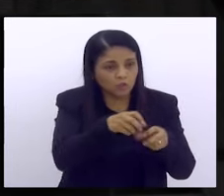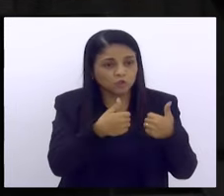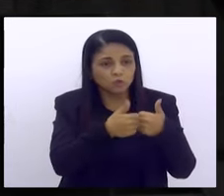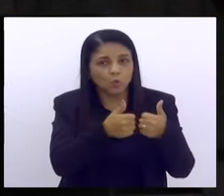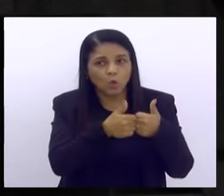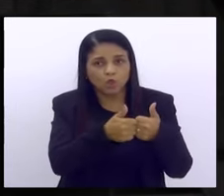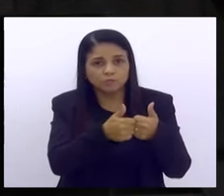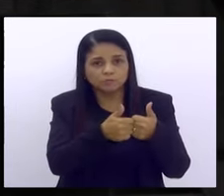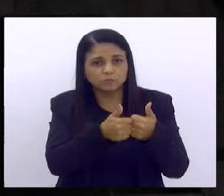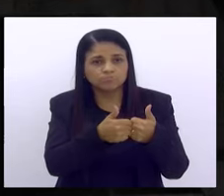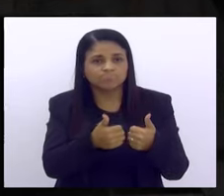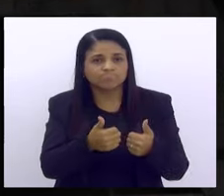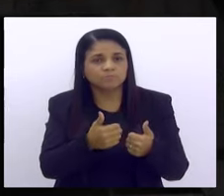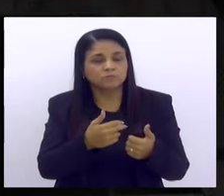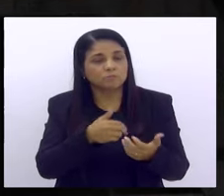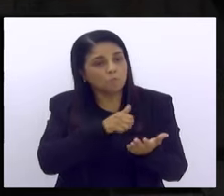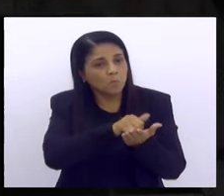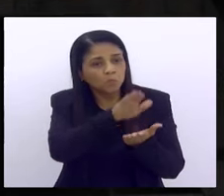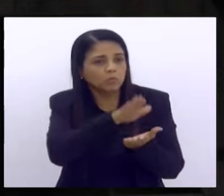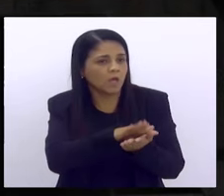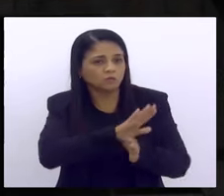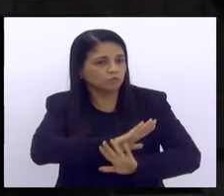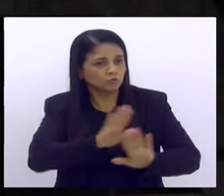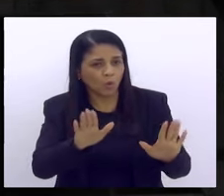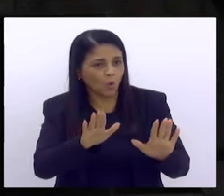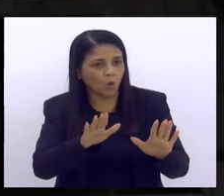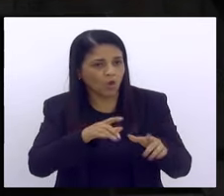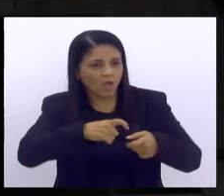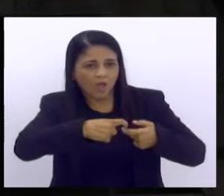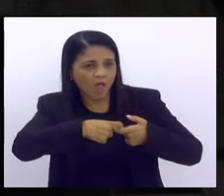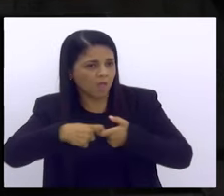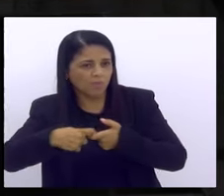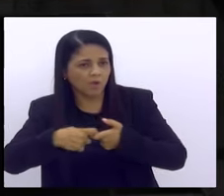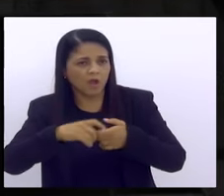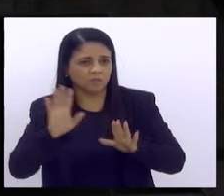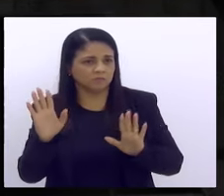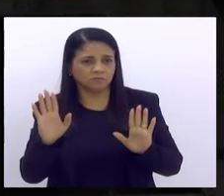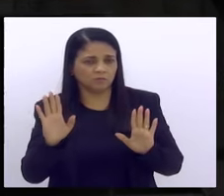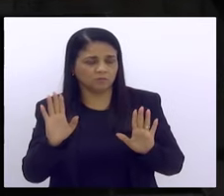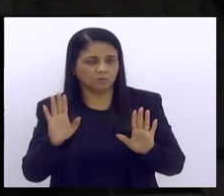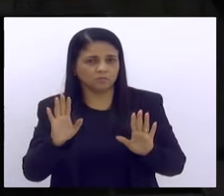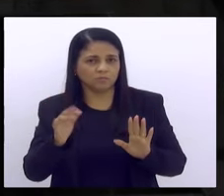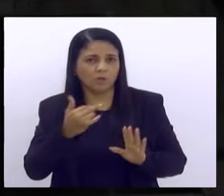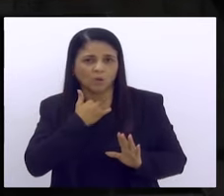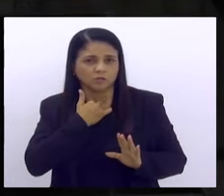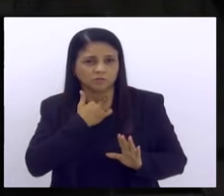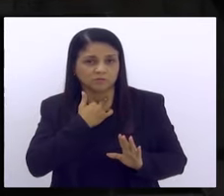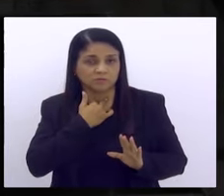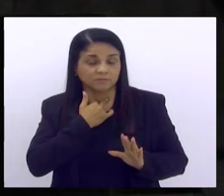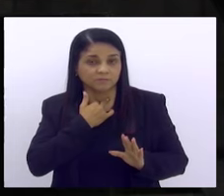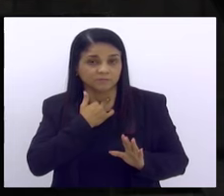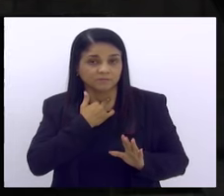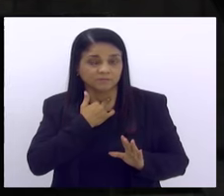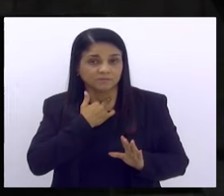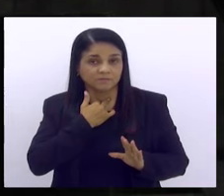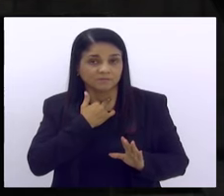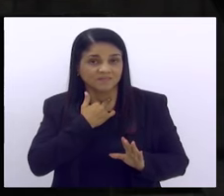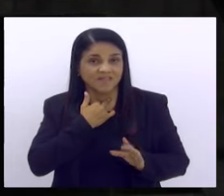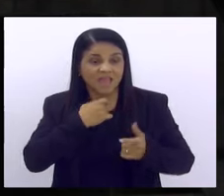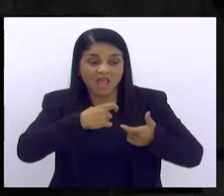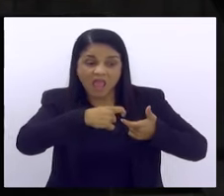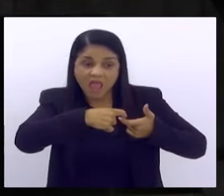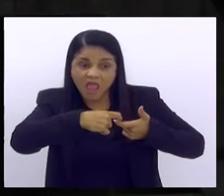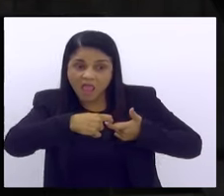BRT deve ser autuado, multado, é claro, o código é claro. O que ele não permite é que